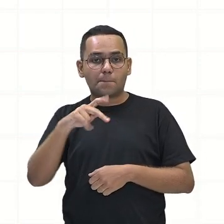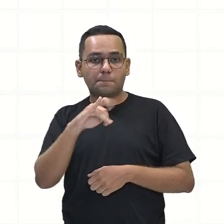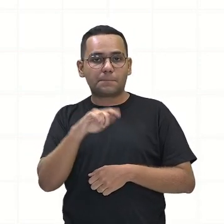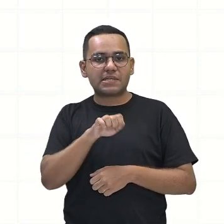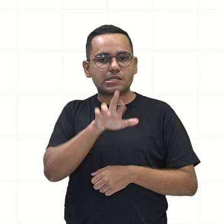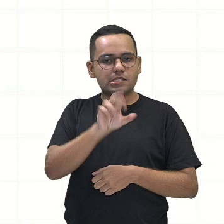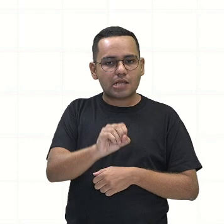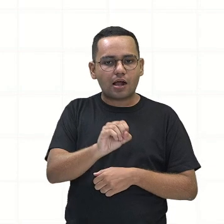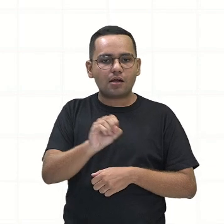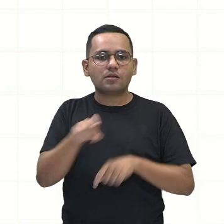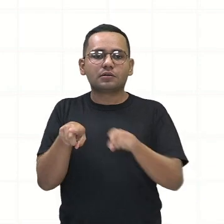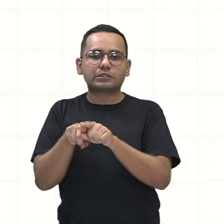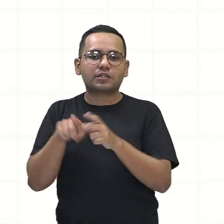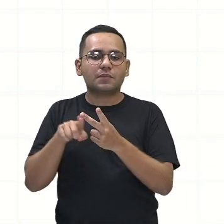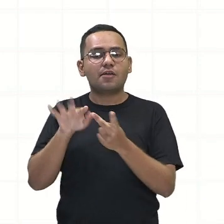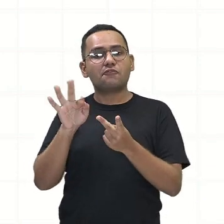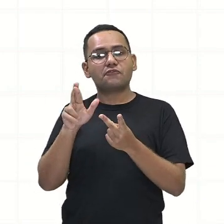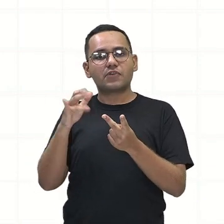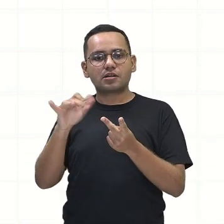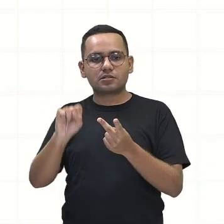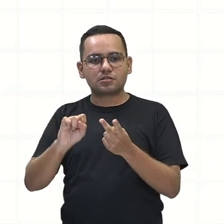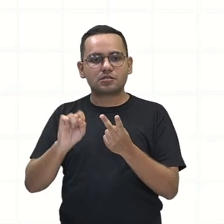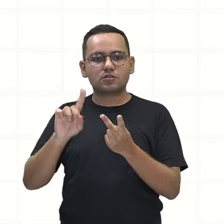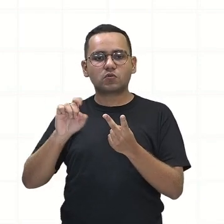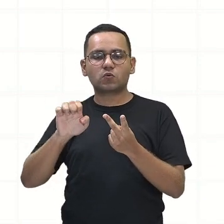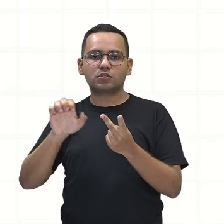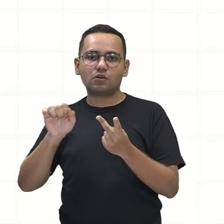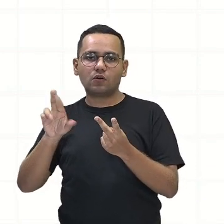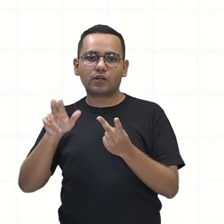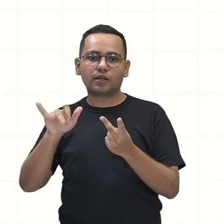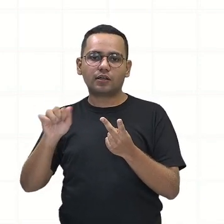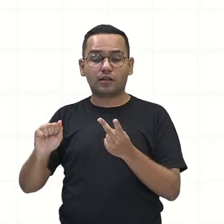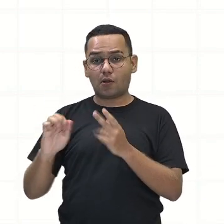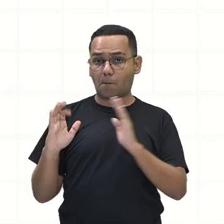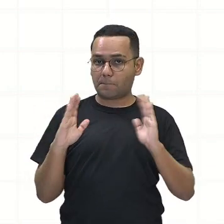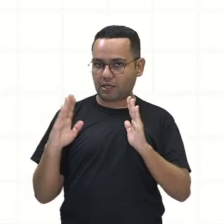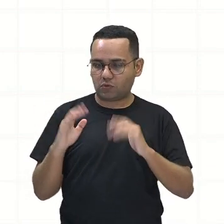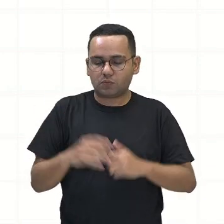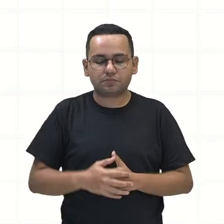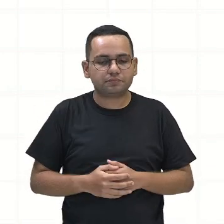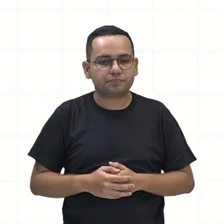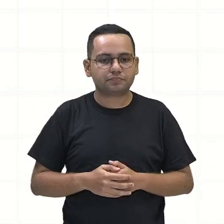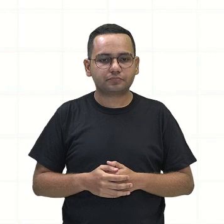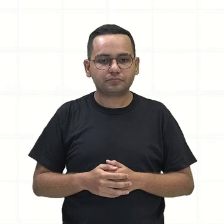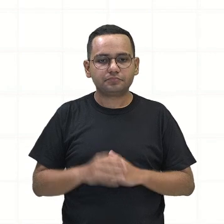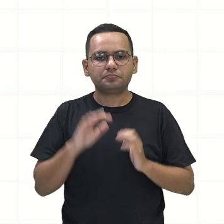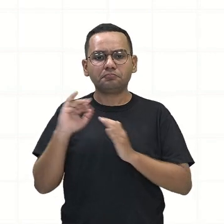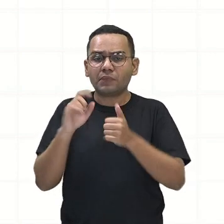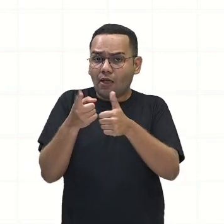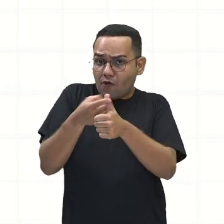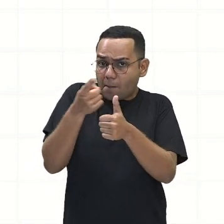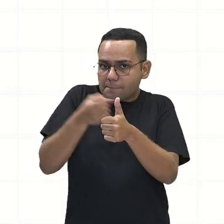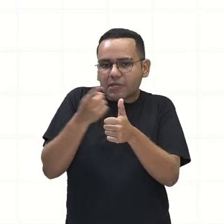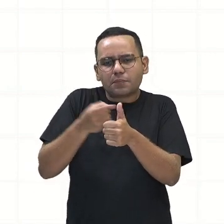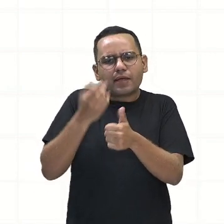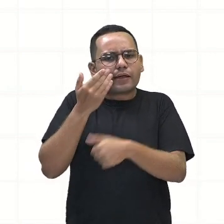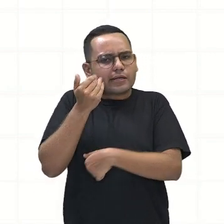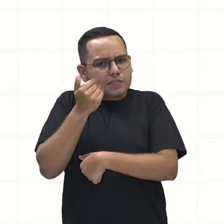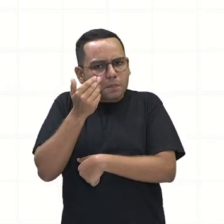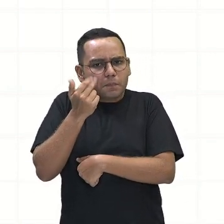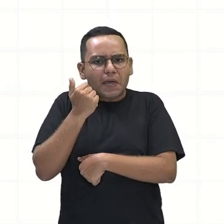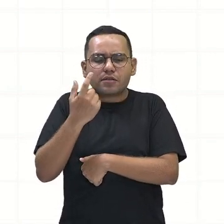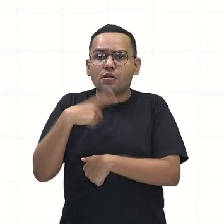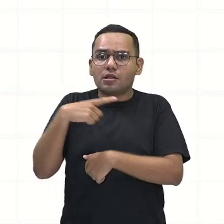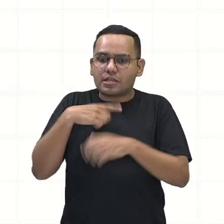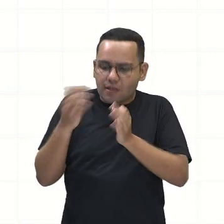em 1541 a 1542. Foi a primeira expedição que navegou todo o